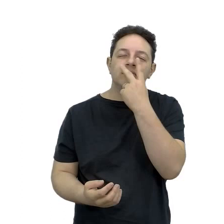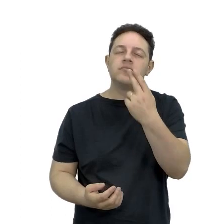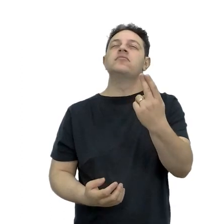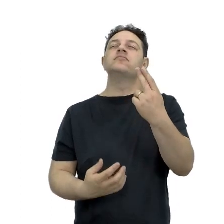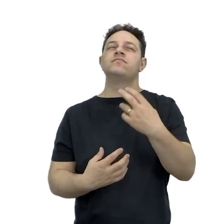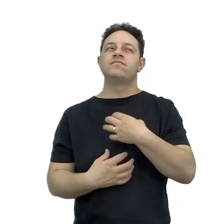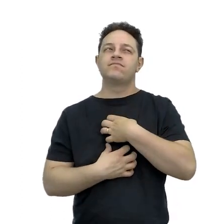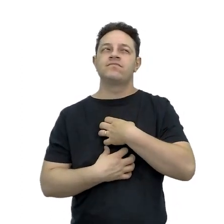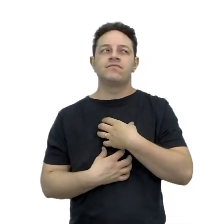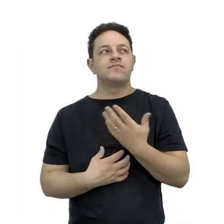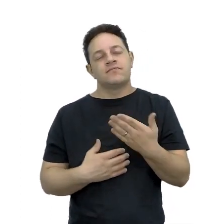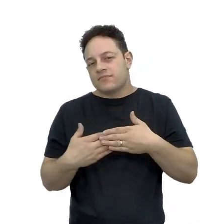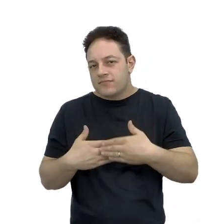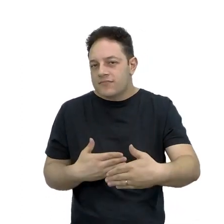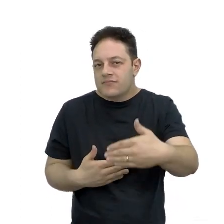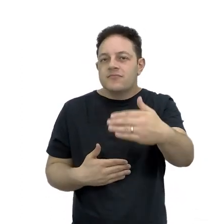para